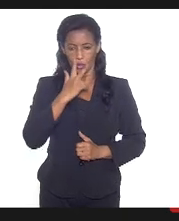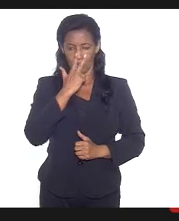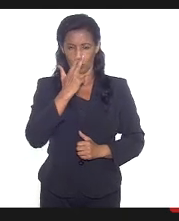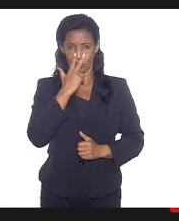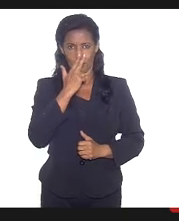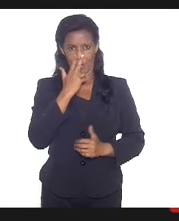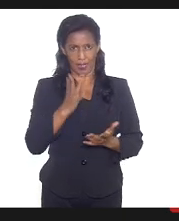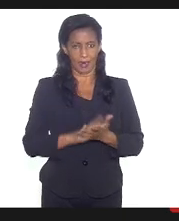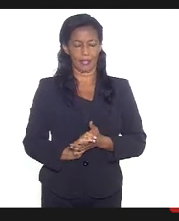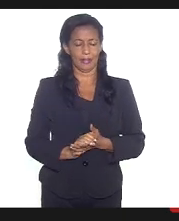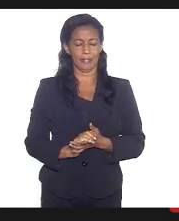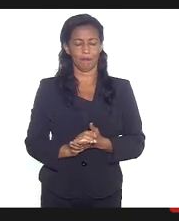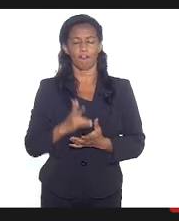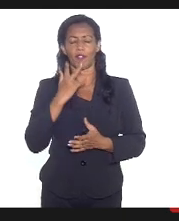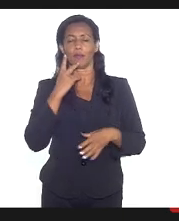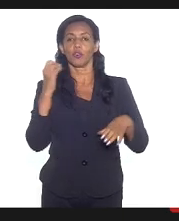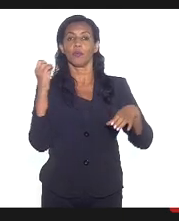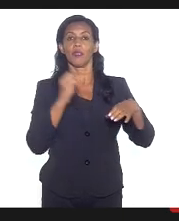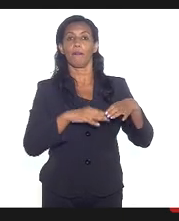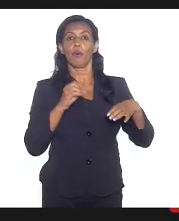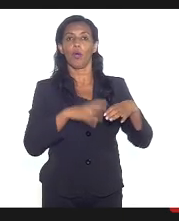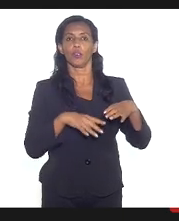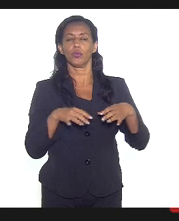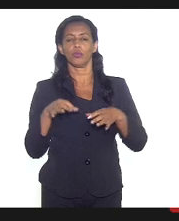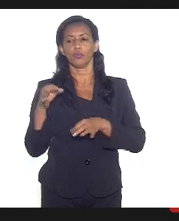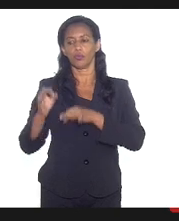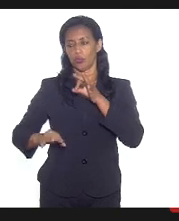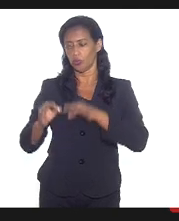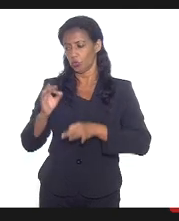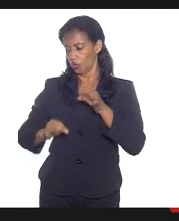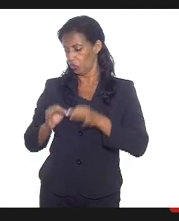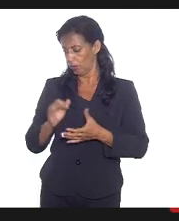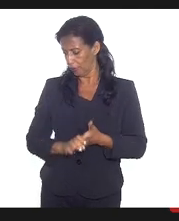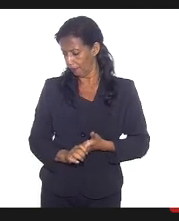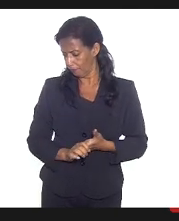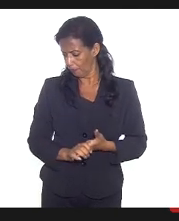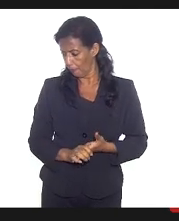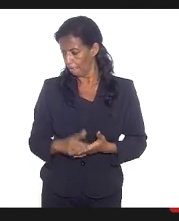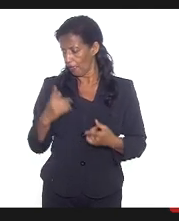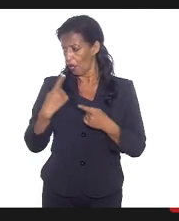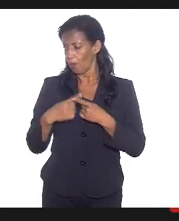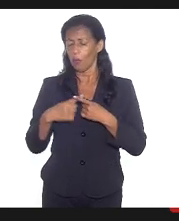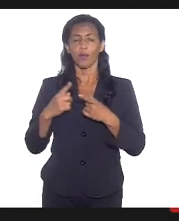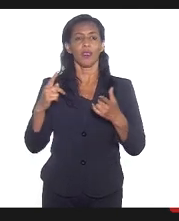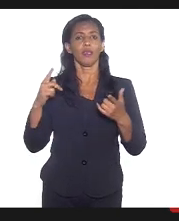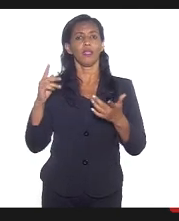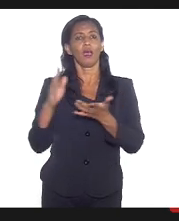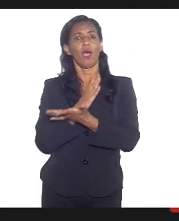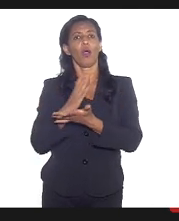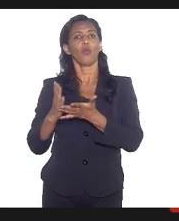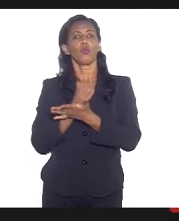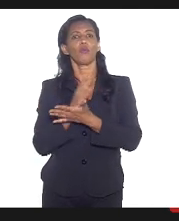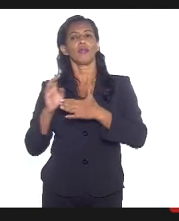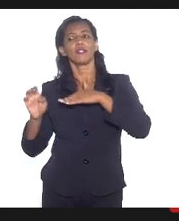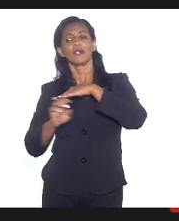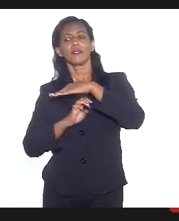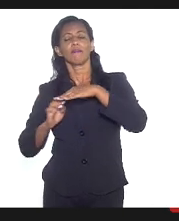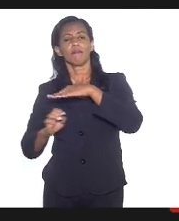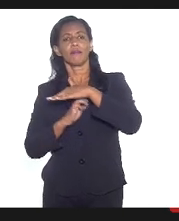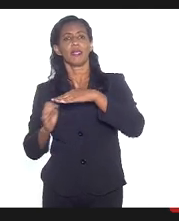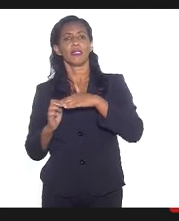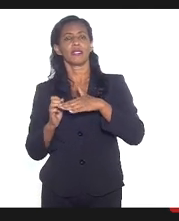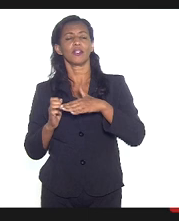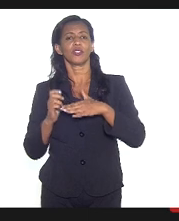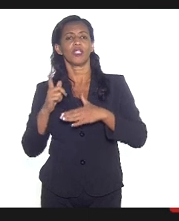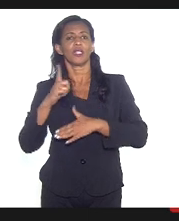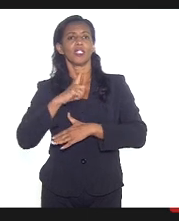agora sobre situações de depósitos judiciais. É, por que que algumas empresas conseguiram, né, aderir ao repetro e não